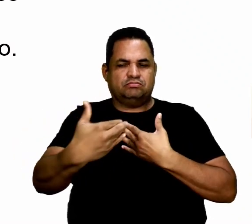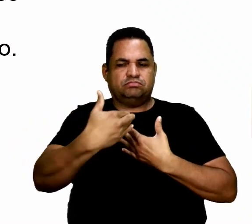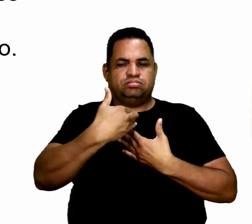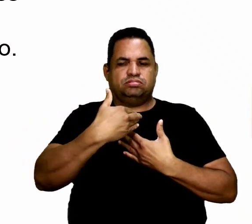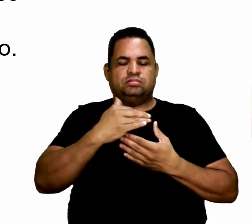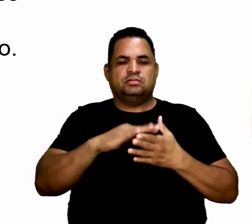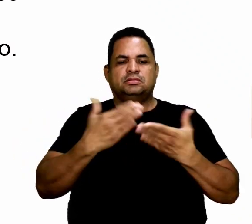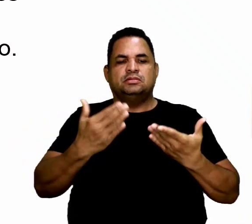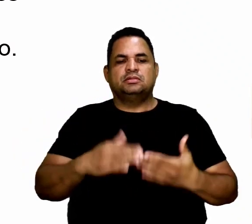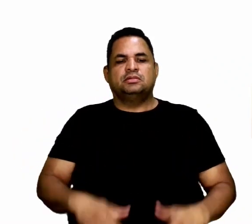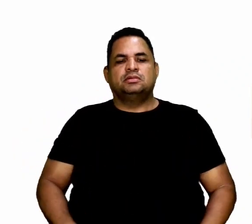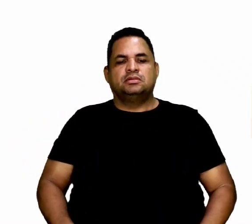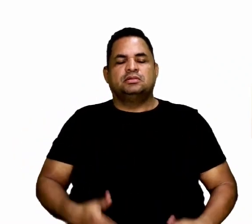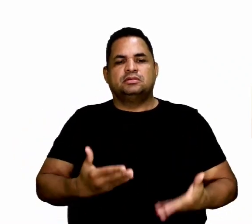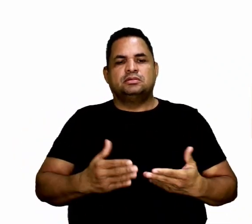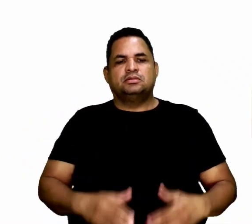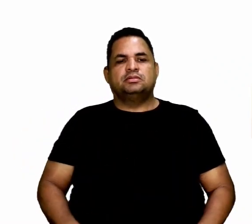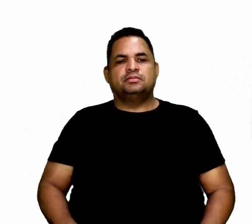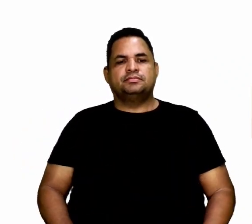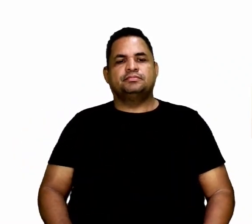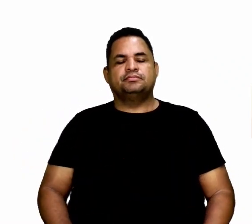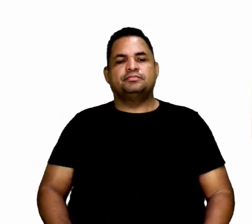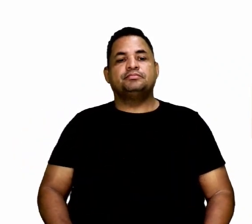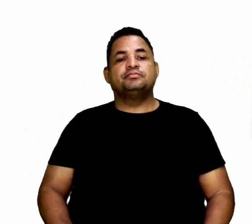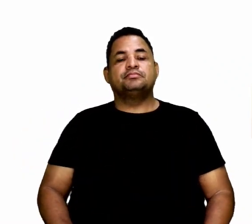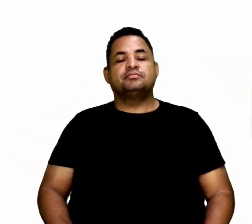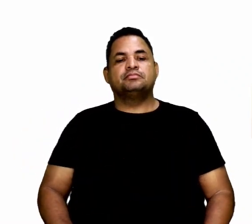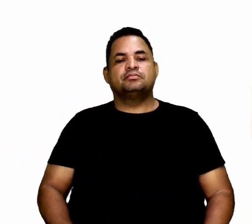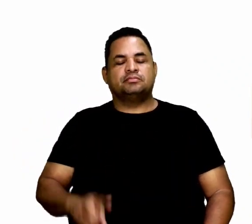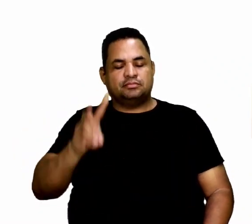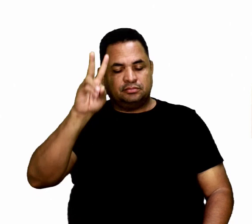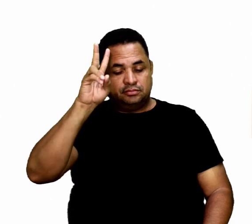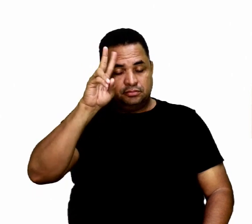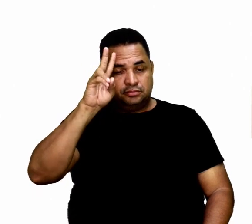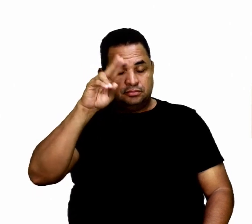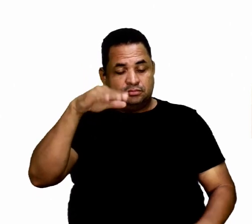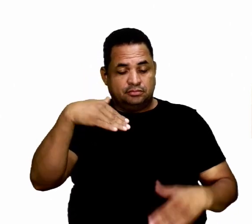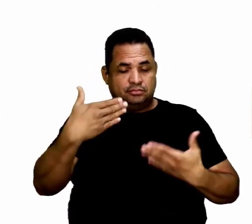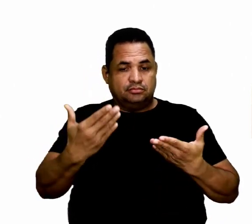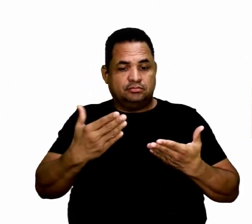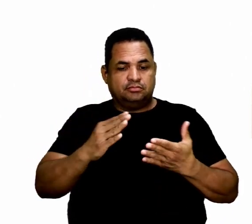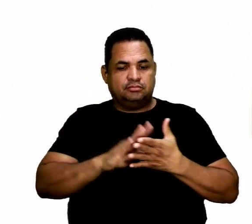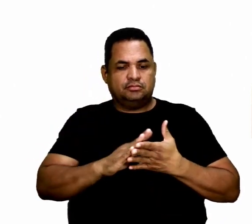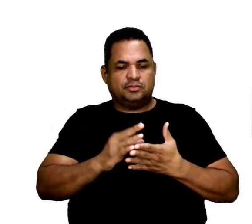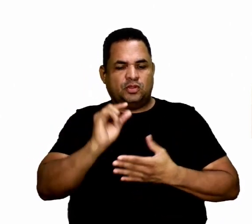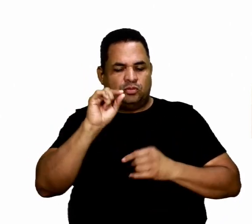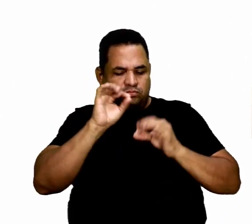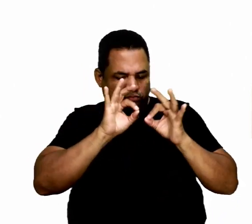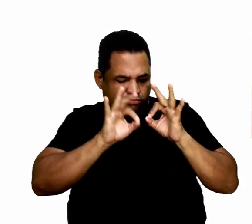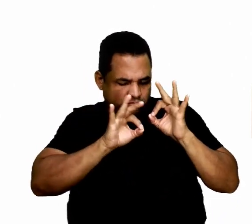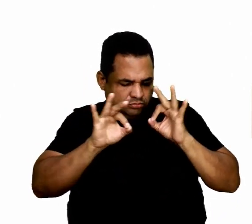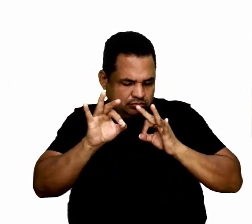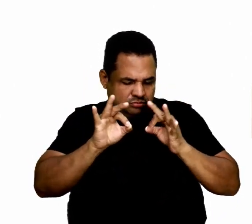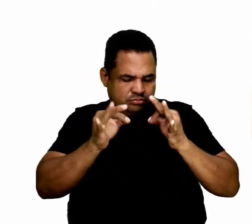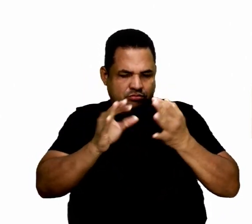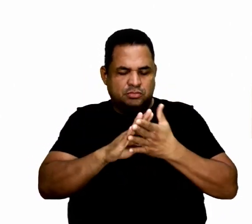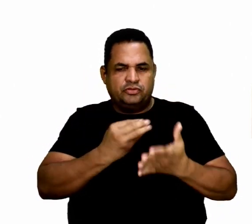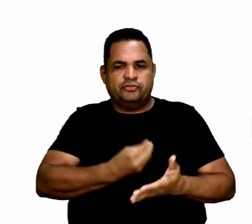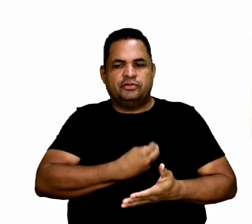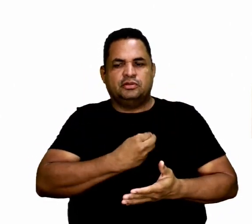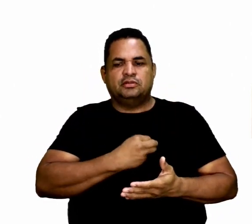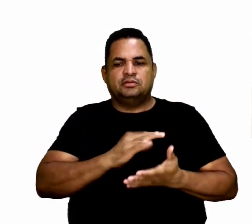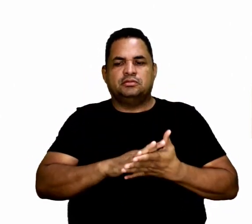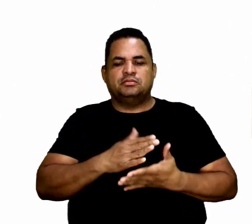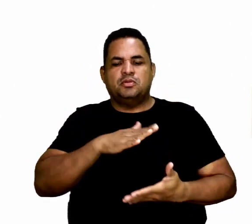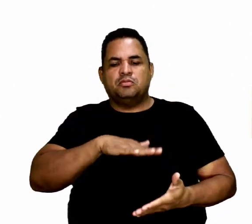está em homeostasia, que é o equilíbrio. Lembrando que não é só um micro-organismo, não, tá, galera? Por exemplo, uma